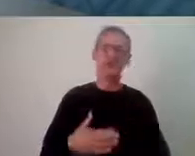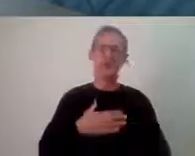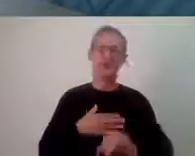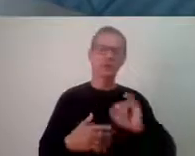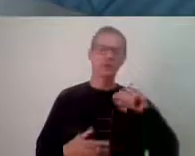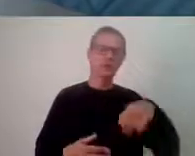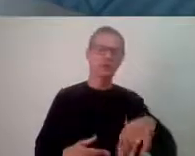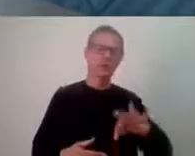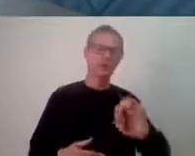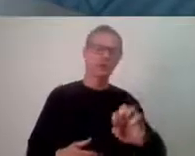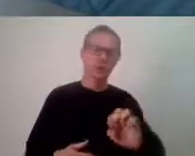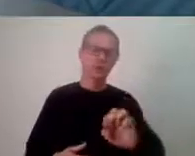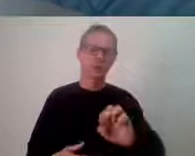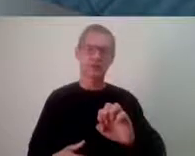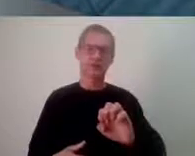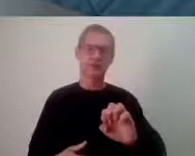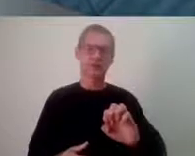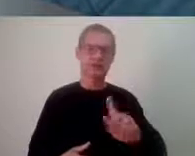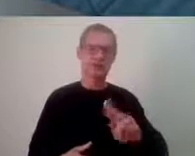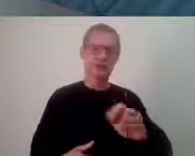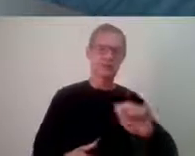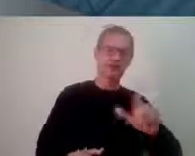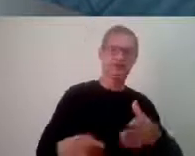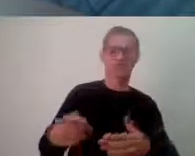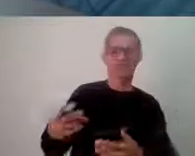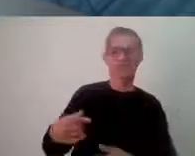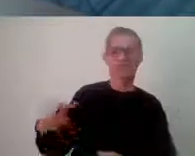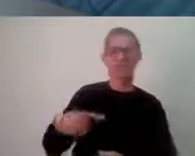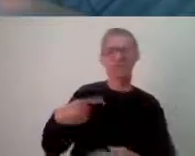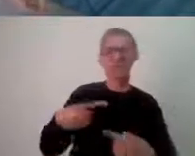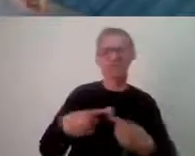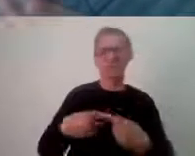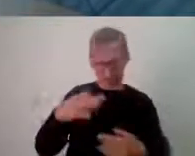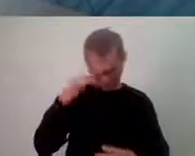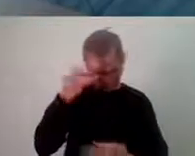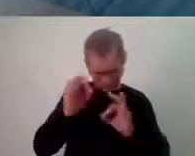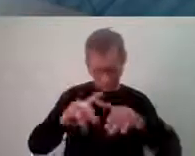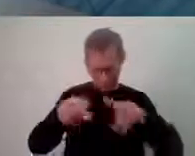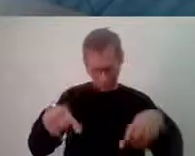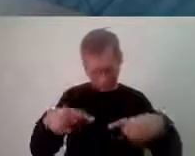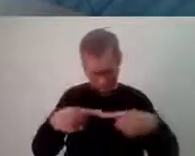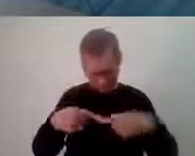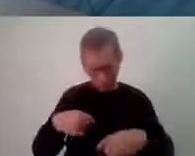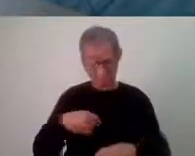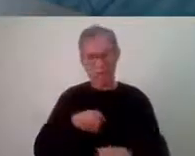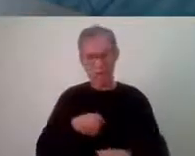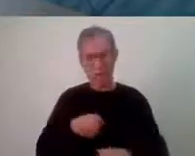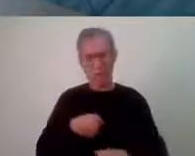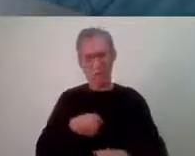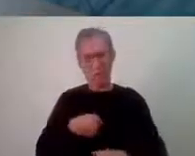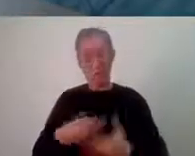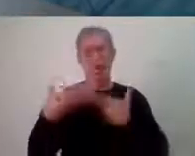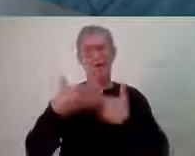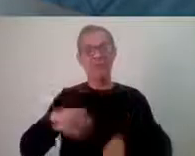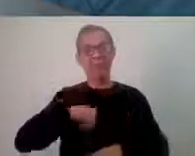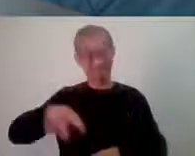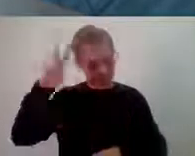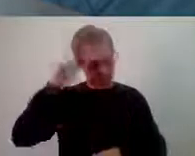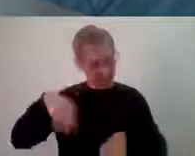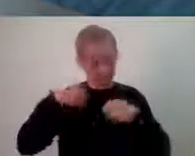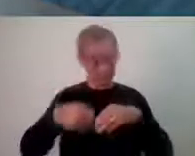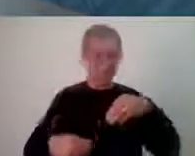negativa. Eu não sabia por quê, porque não podia dar negativa, porque era área. E quando eu entreguei a prova, eu lembrei que eu tinha que ter posto um